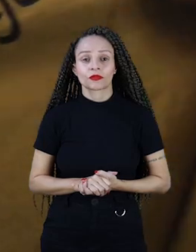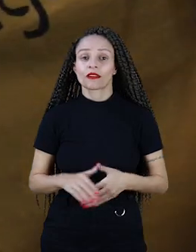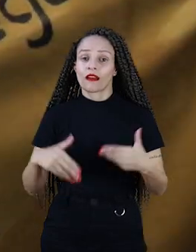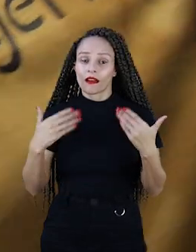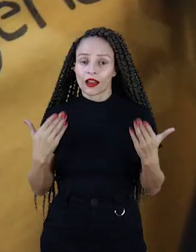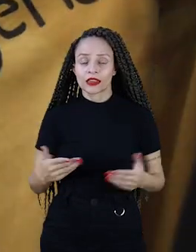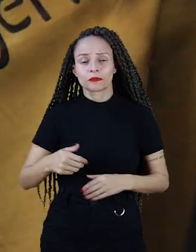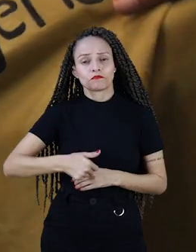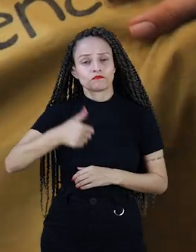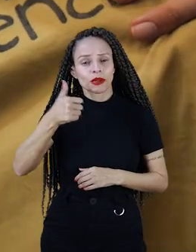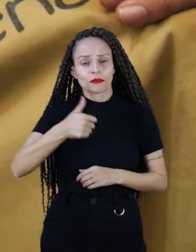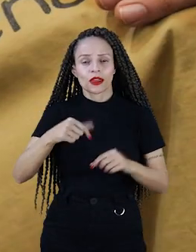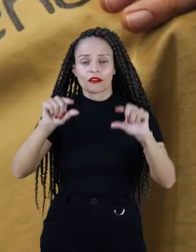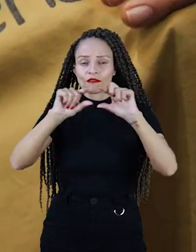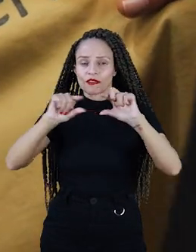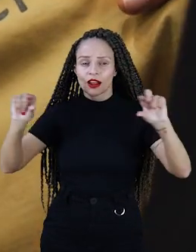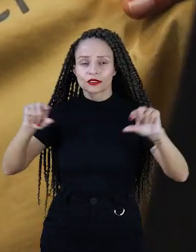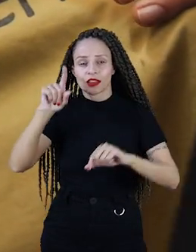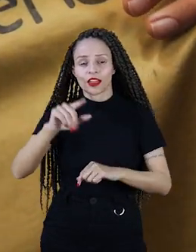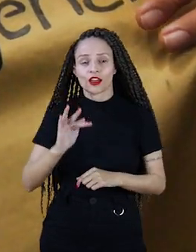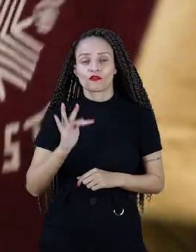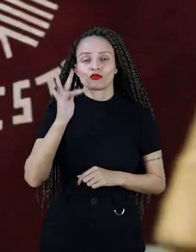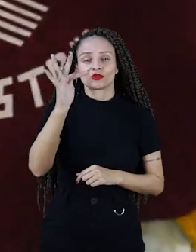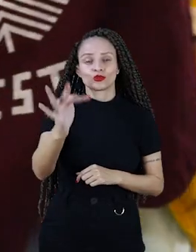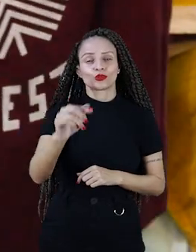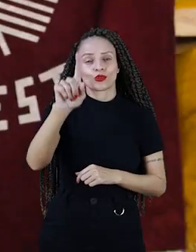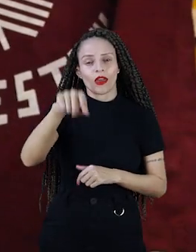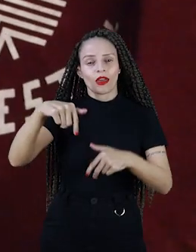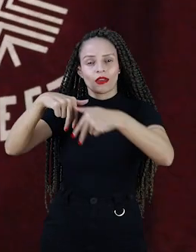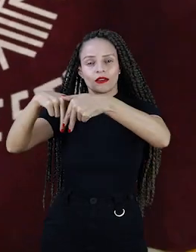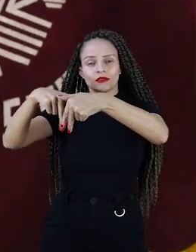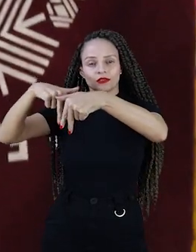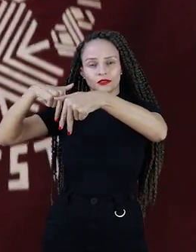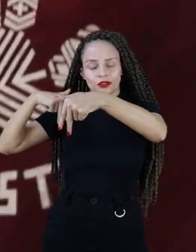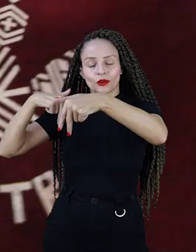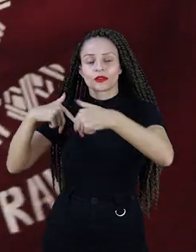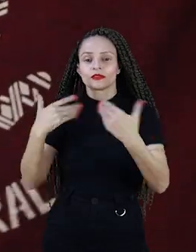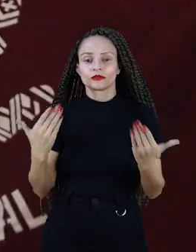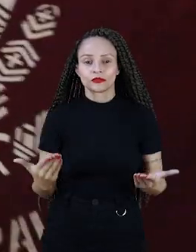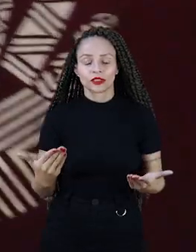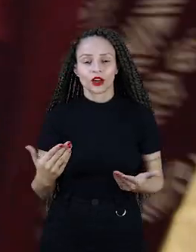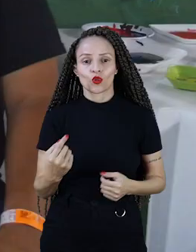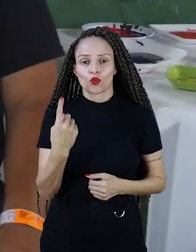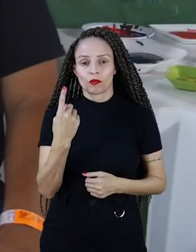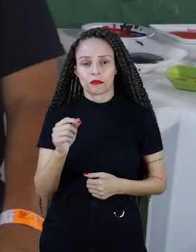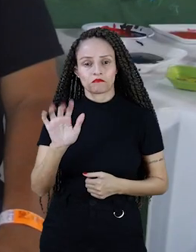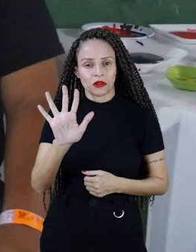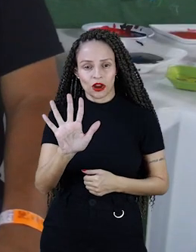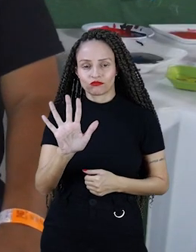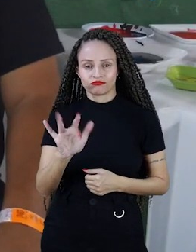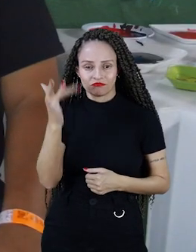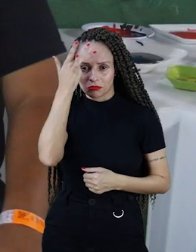E aí a primeira frase que veio foi, o futuro é ancestral. Então a gente pegou uma mão, né,